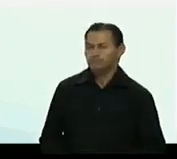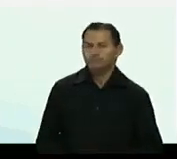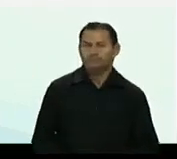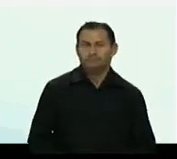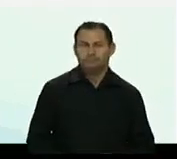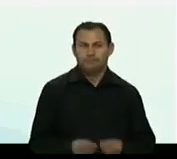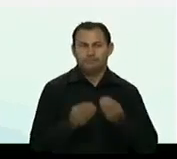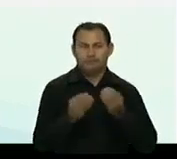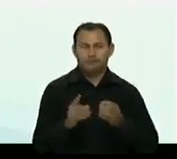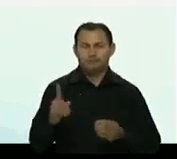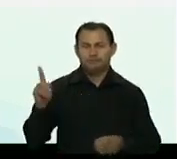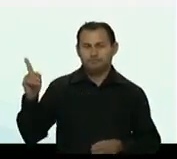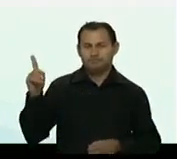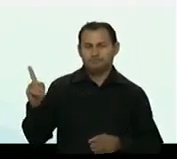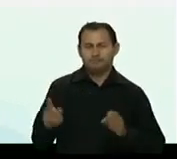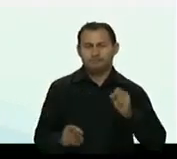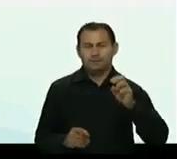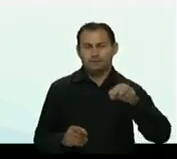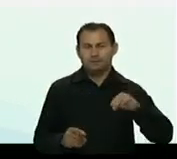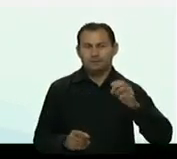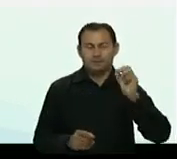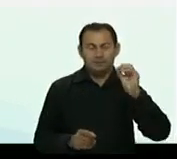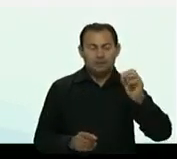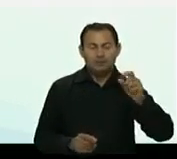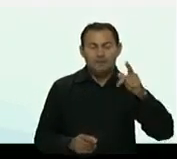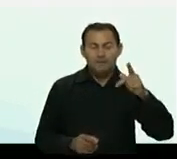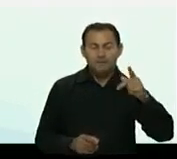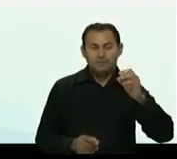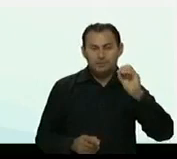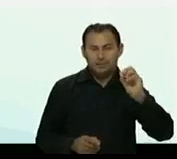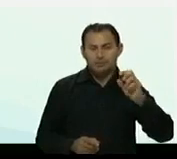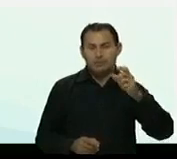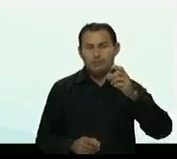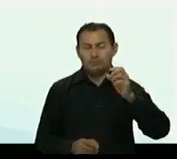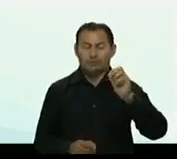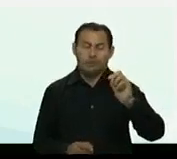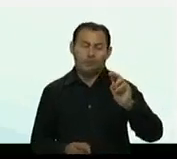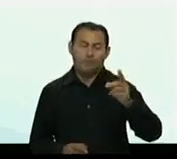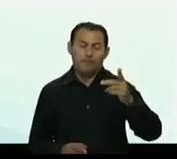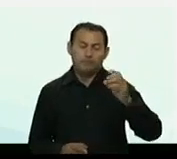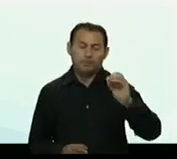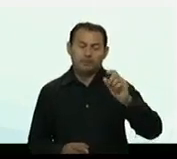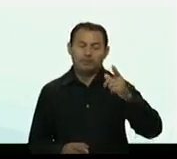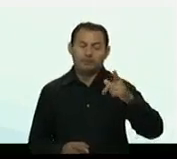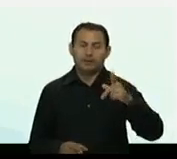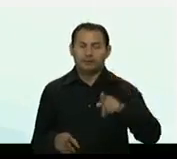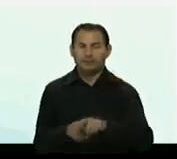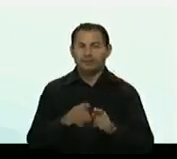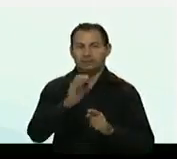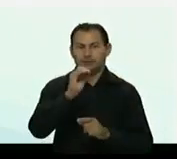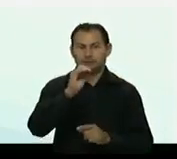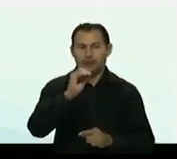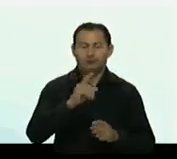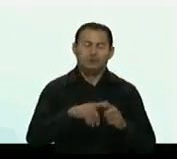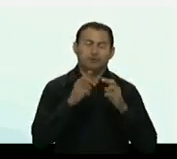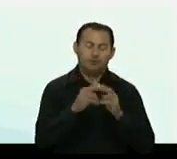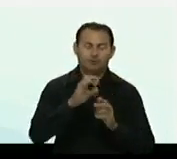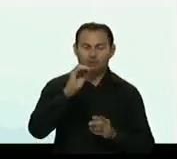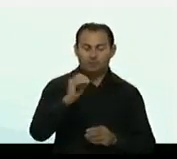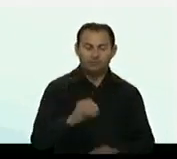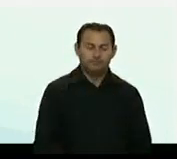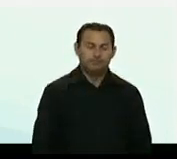que ela é dada, se a gente tiver 0 π radianos ou em 0 graus, o seno de 0 será